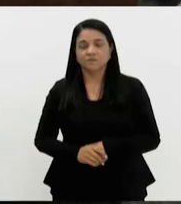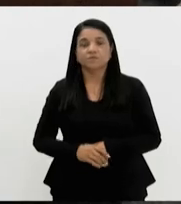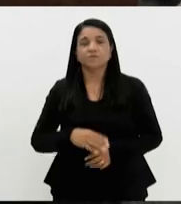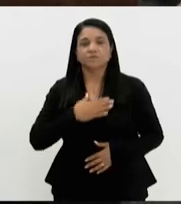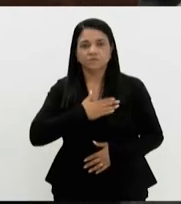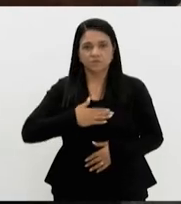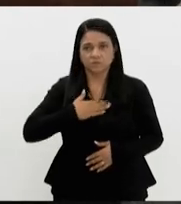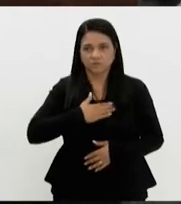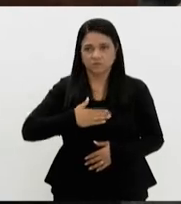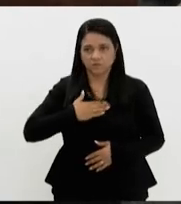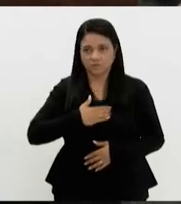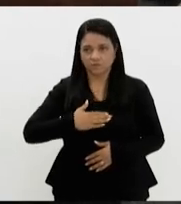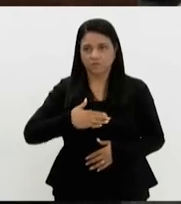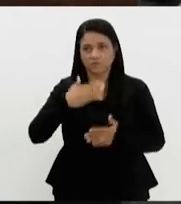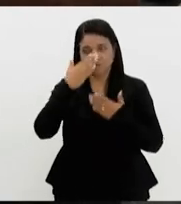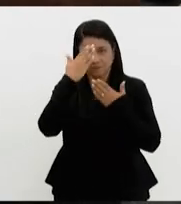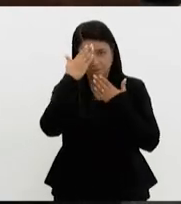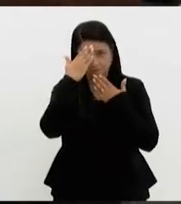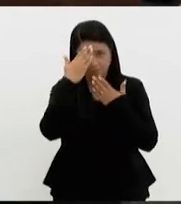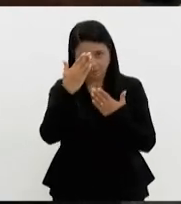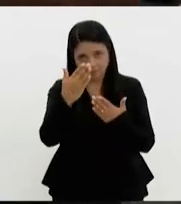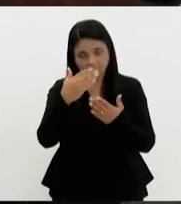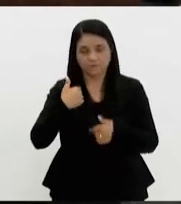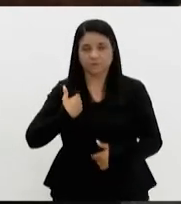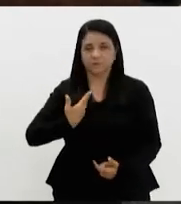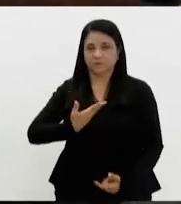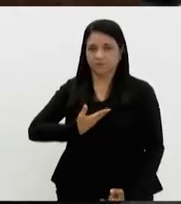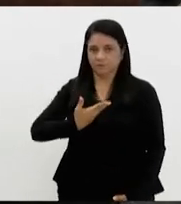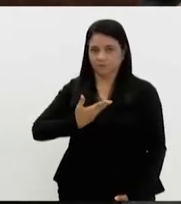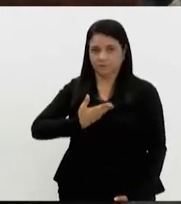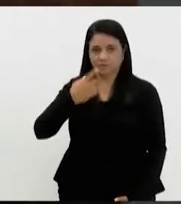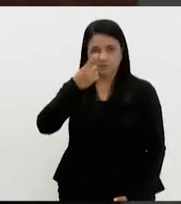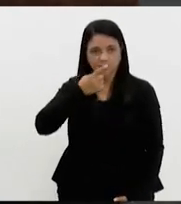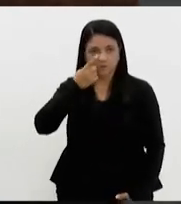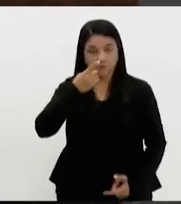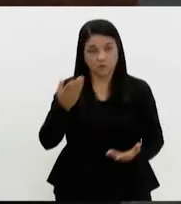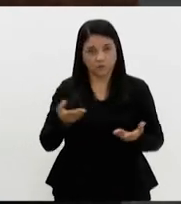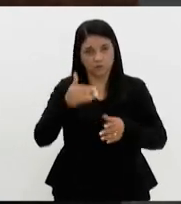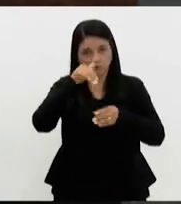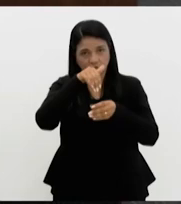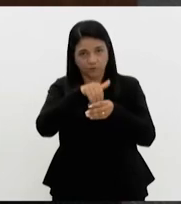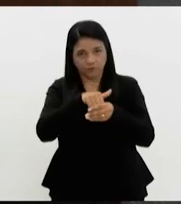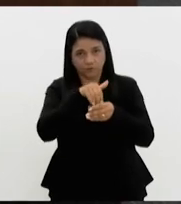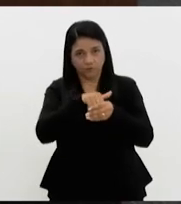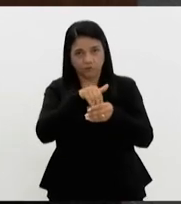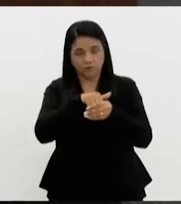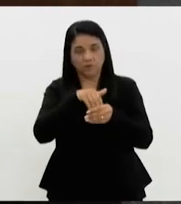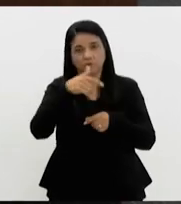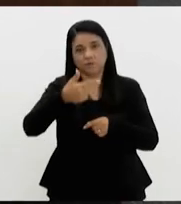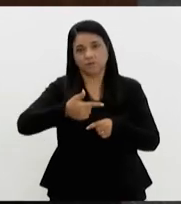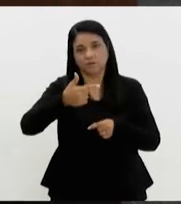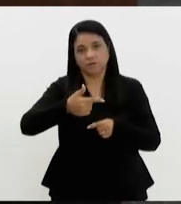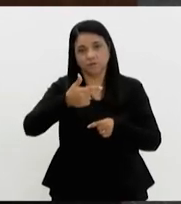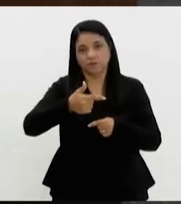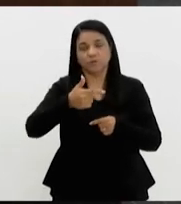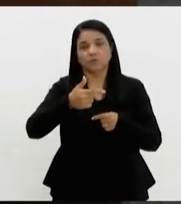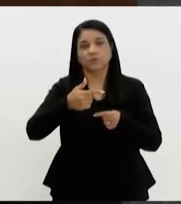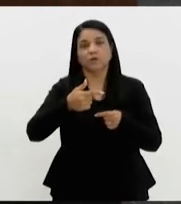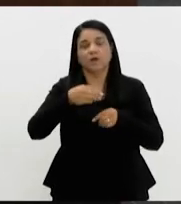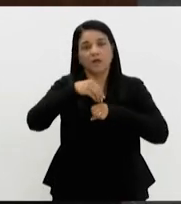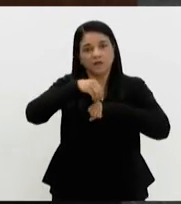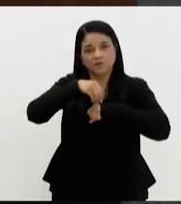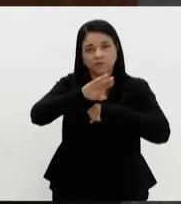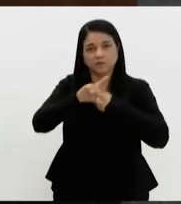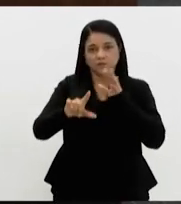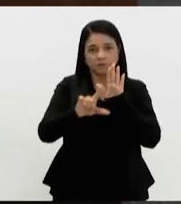Gostaria, primeiramente, de agradecer meus pares, que hoje foi votado aqui, em segundo turno, a indicação